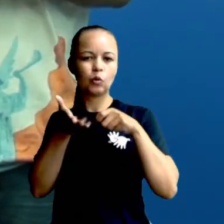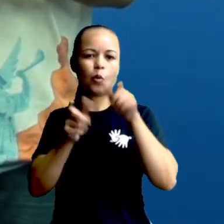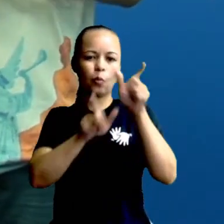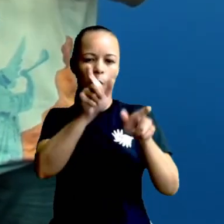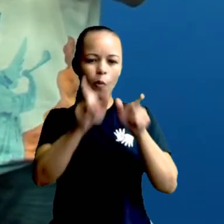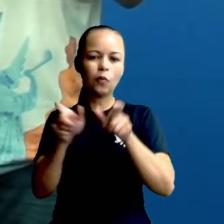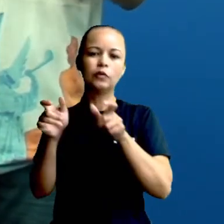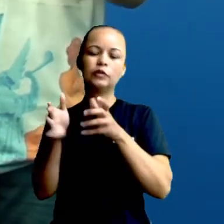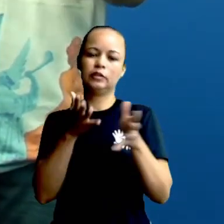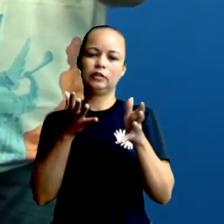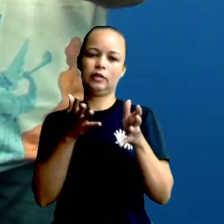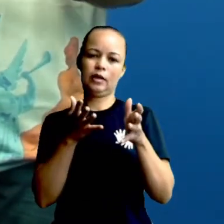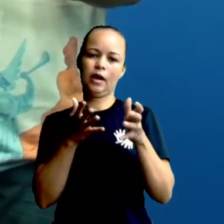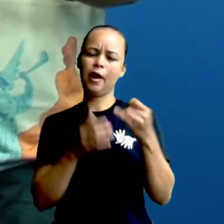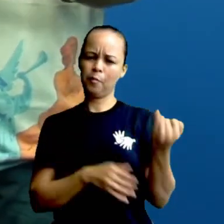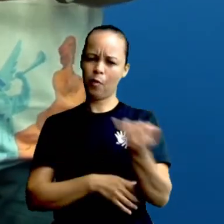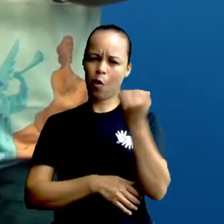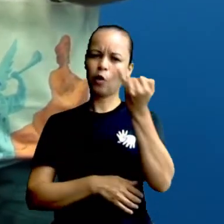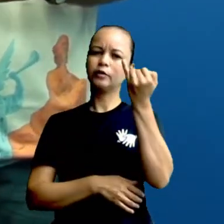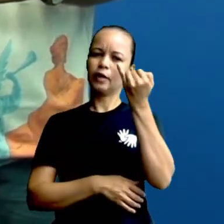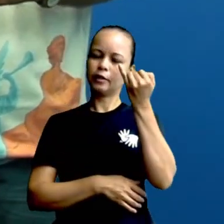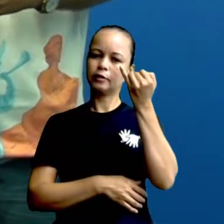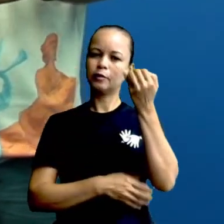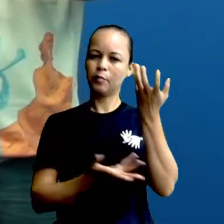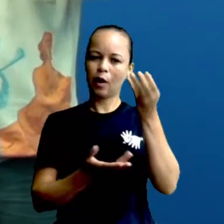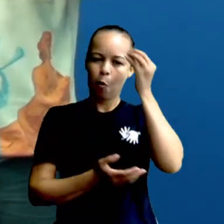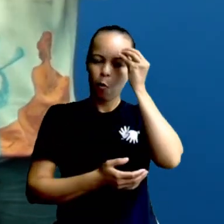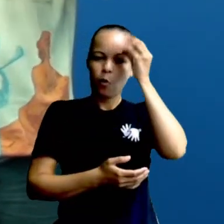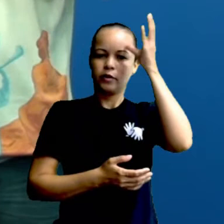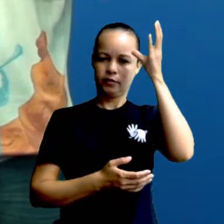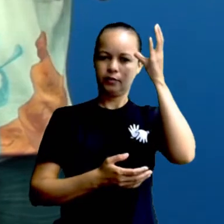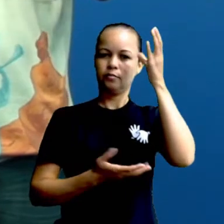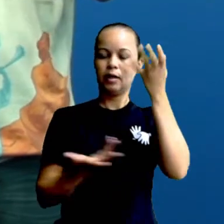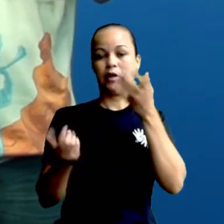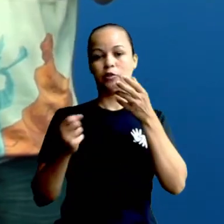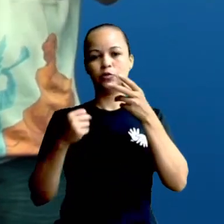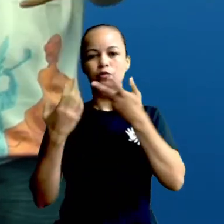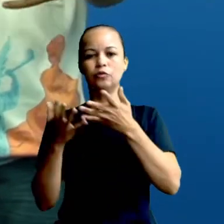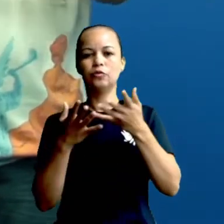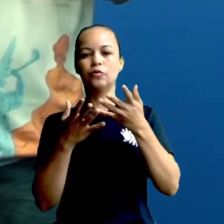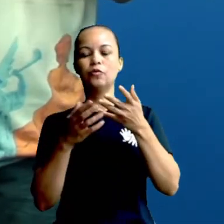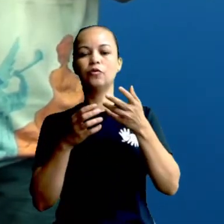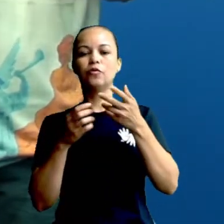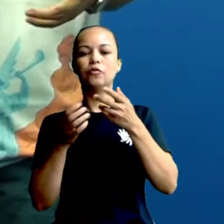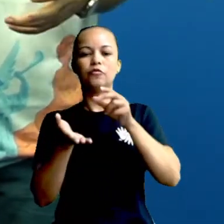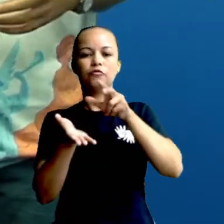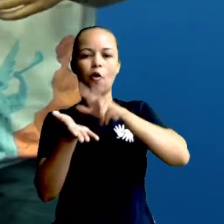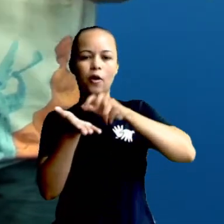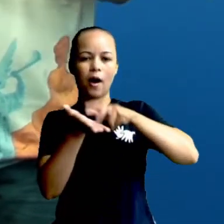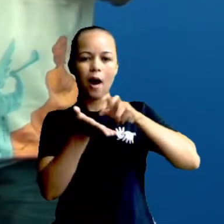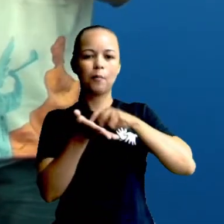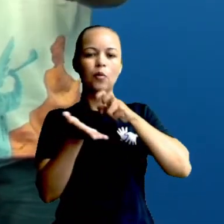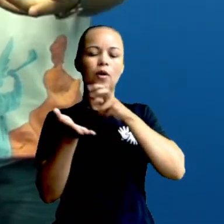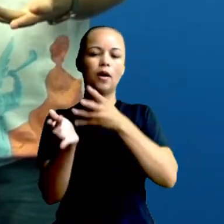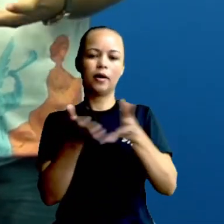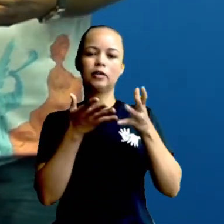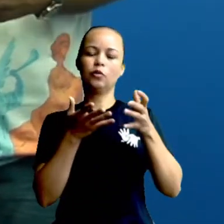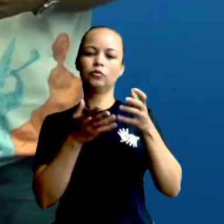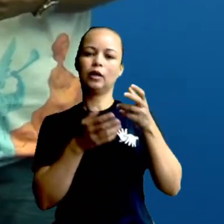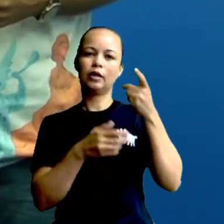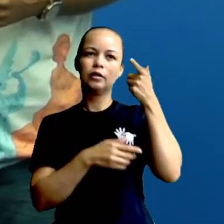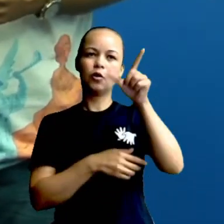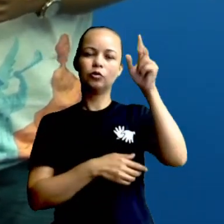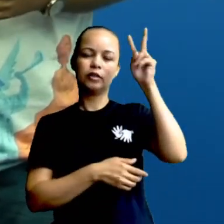é importante para enriquecer nosso vocabulário e também nos leva a conhecer outras histórias outras